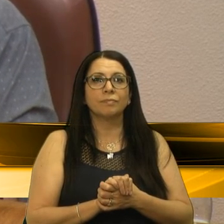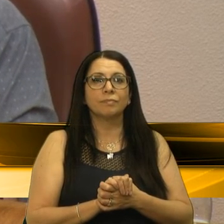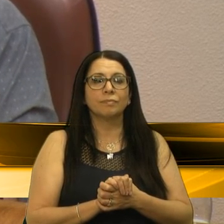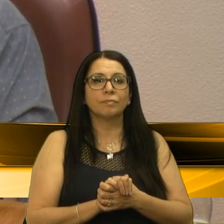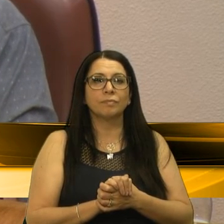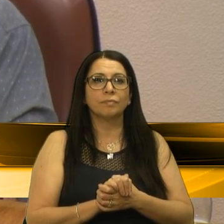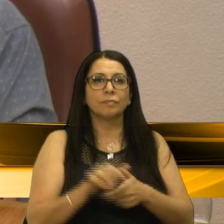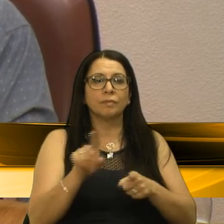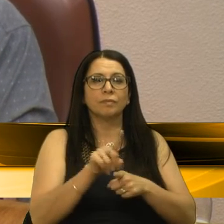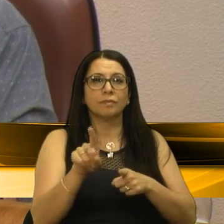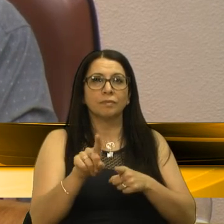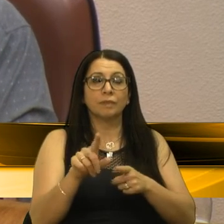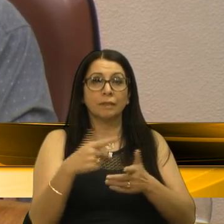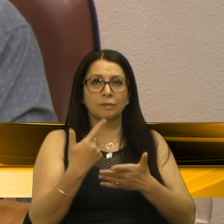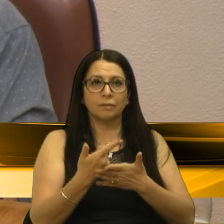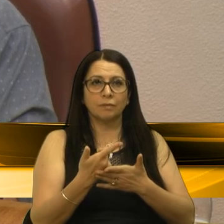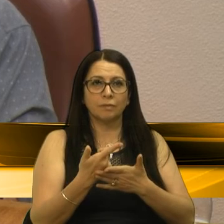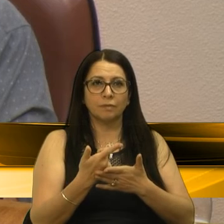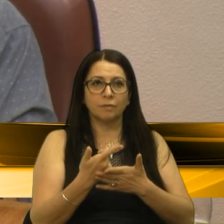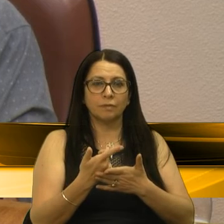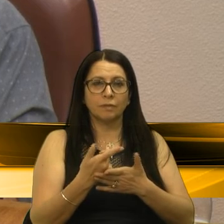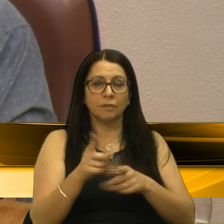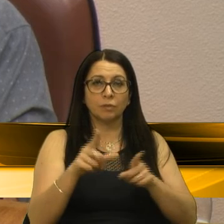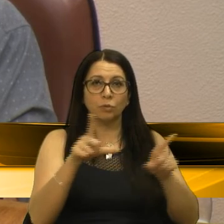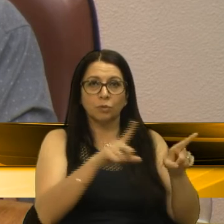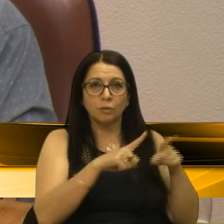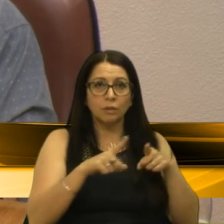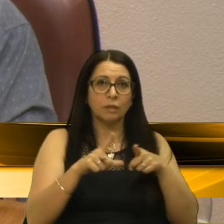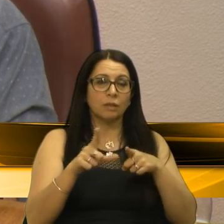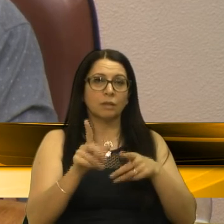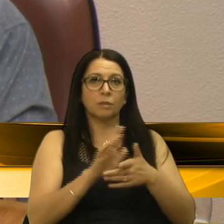E no tema em exame não há lugar para